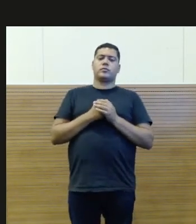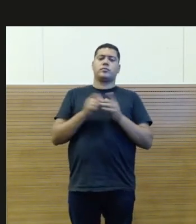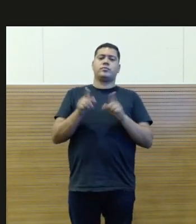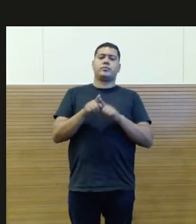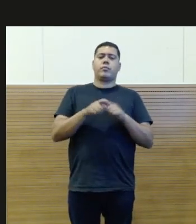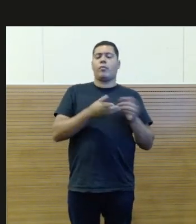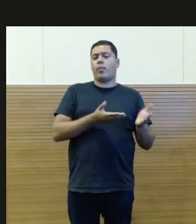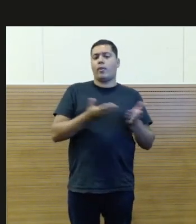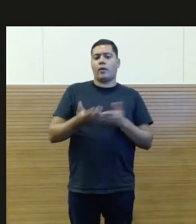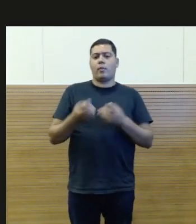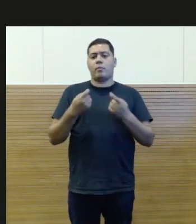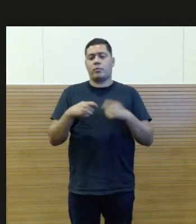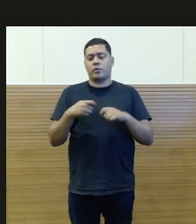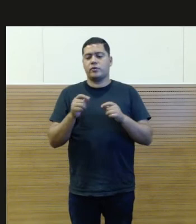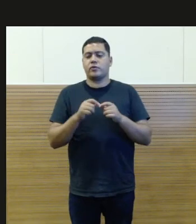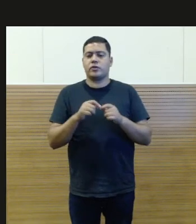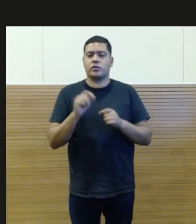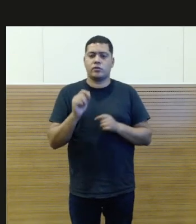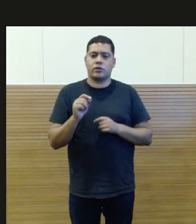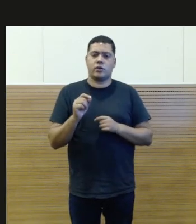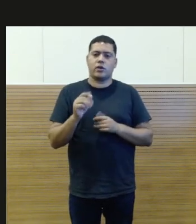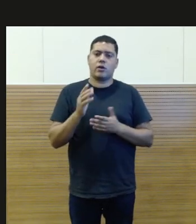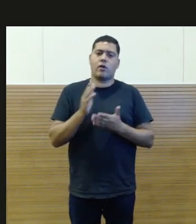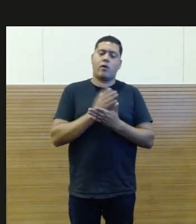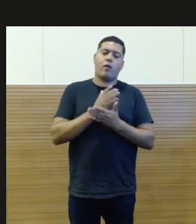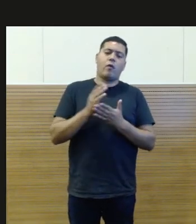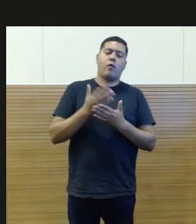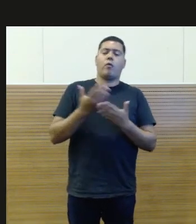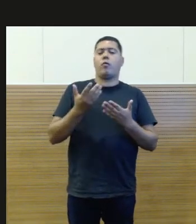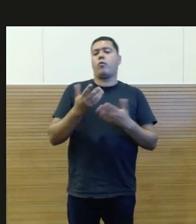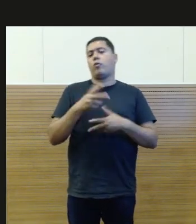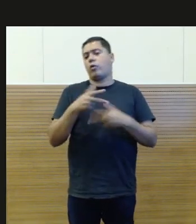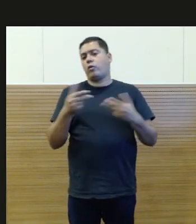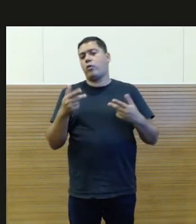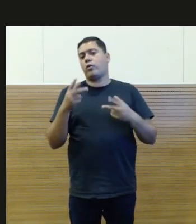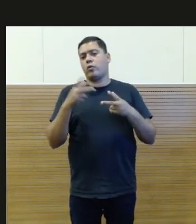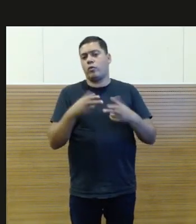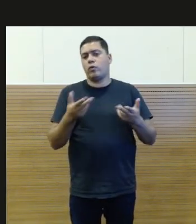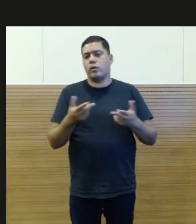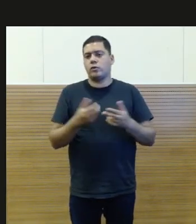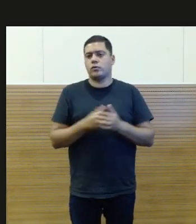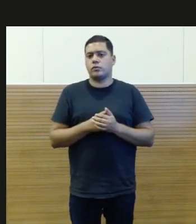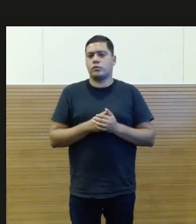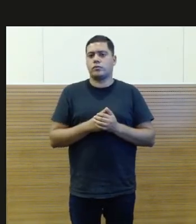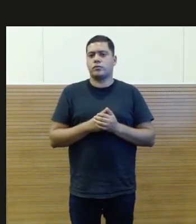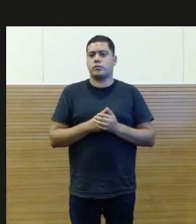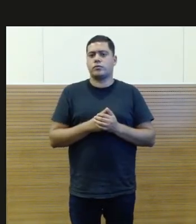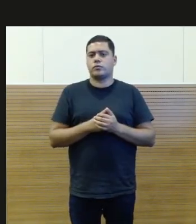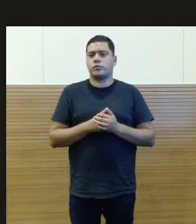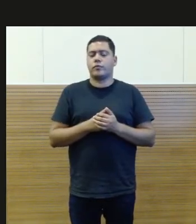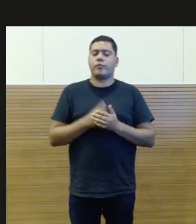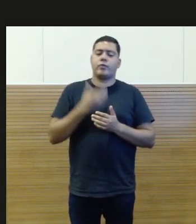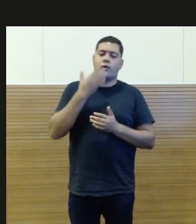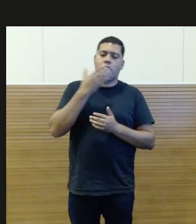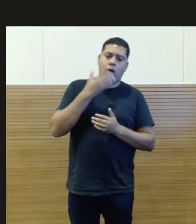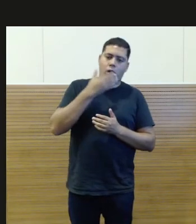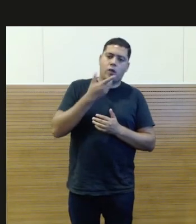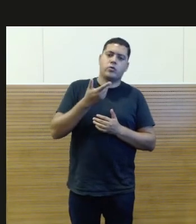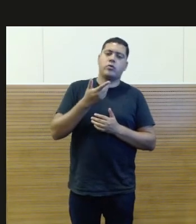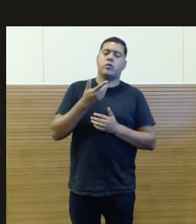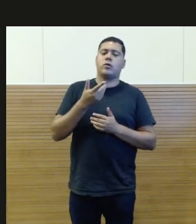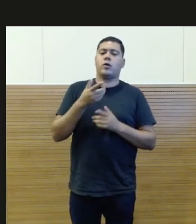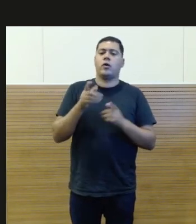traz a necessidade também de se advertir sobre determinados ingredientes, como é o caso dos adoçantes não açúcares.